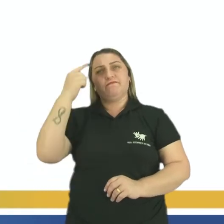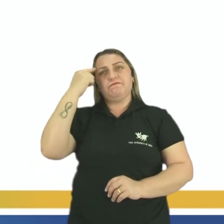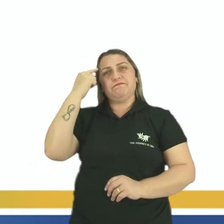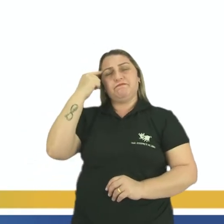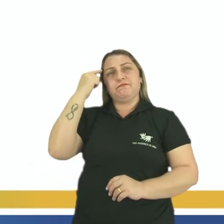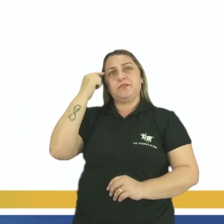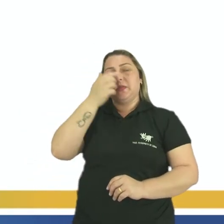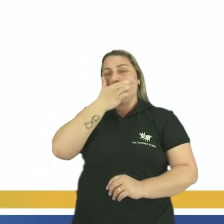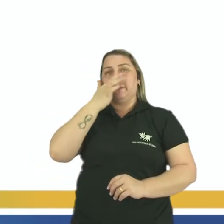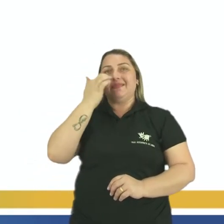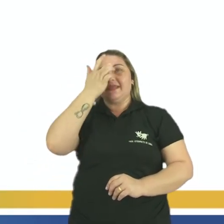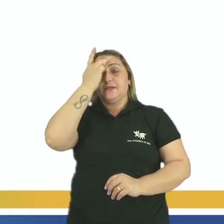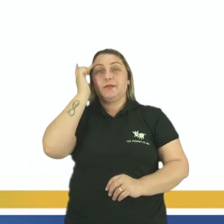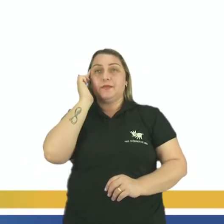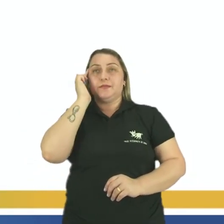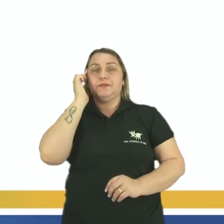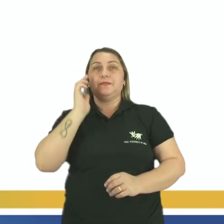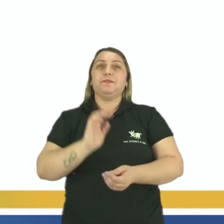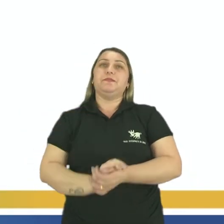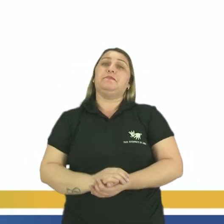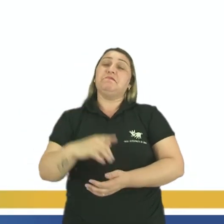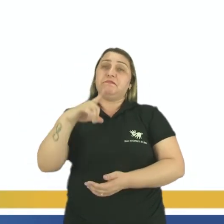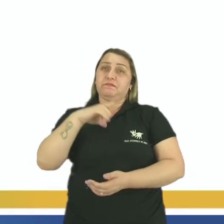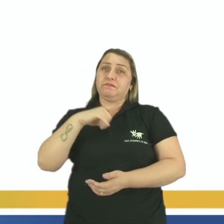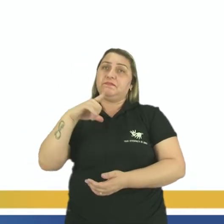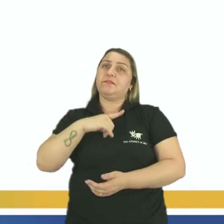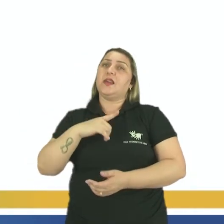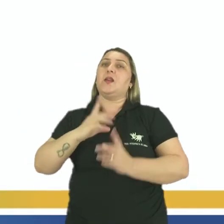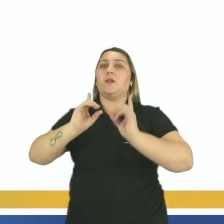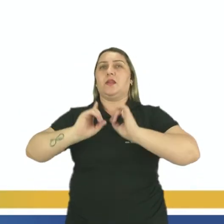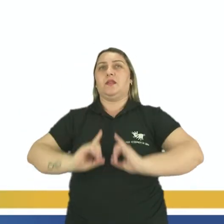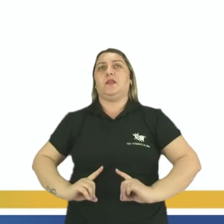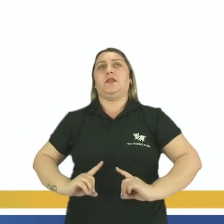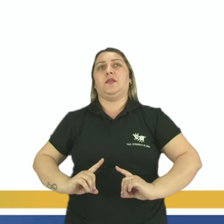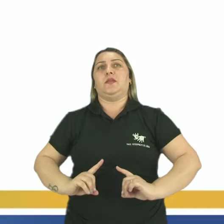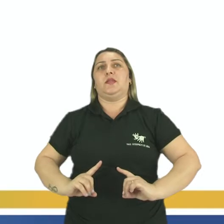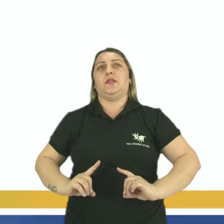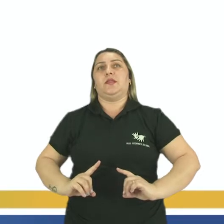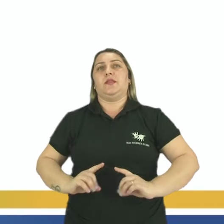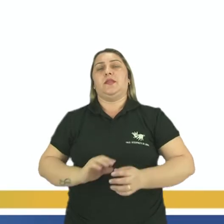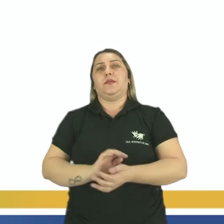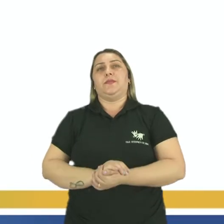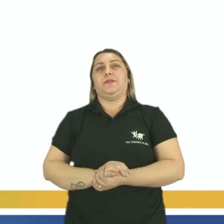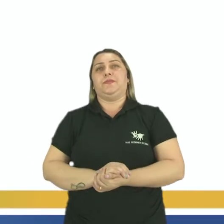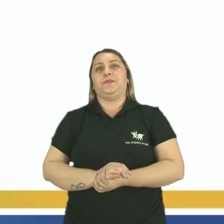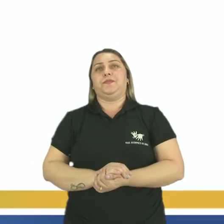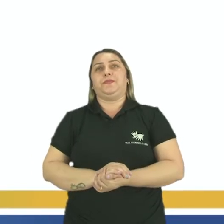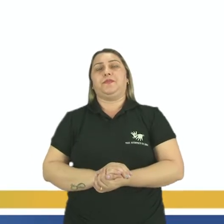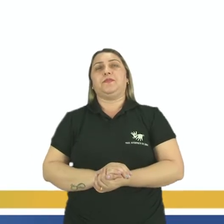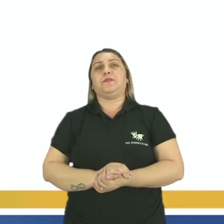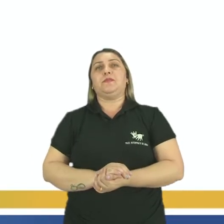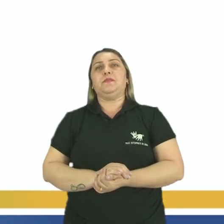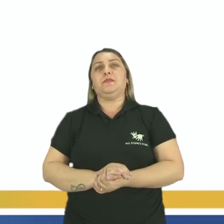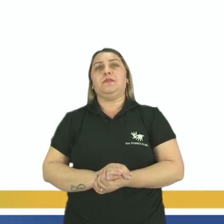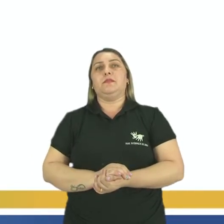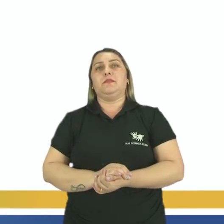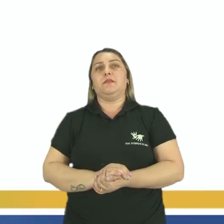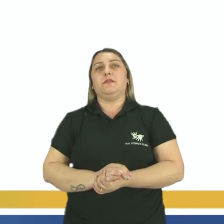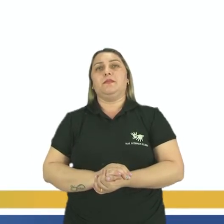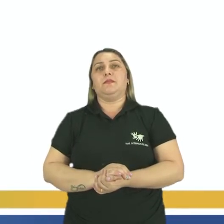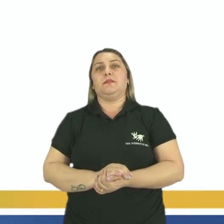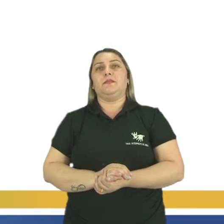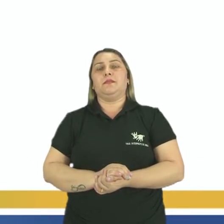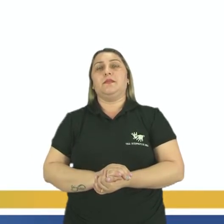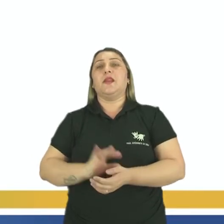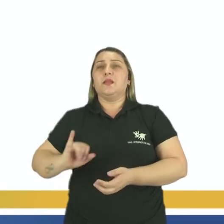pensada para aquelas pessoas que elas têm algum tipo de deficiência e aí para pessoas terem